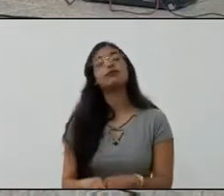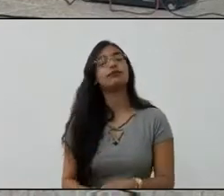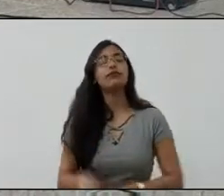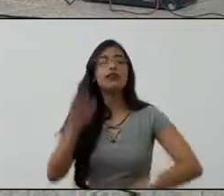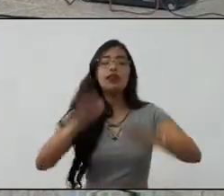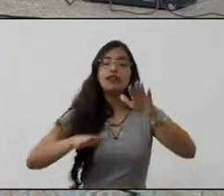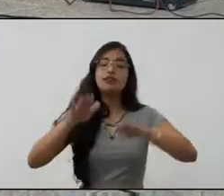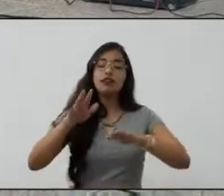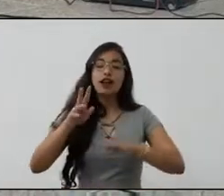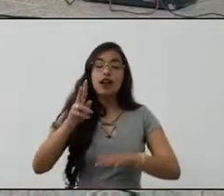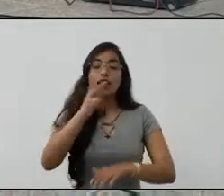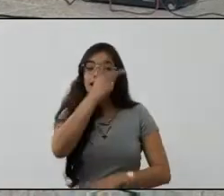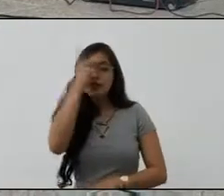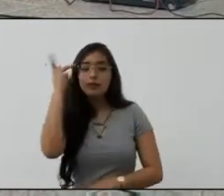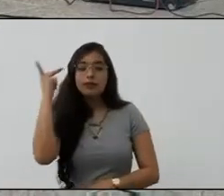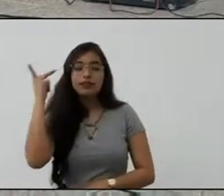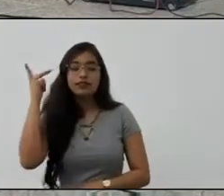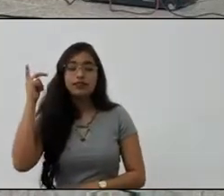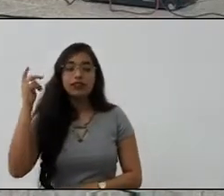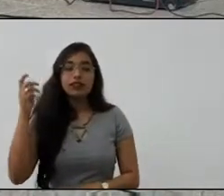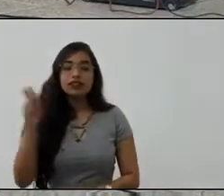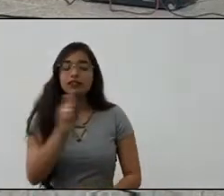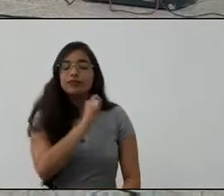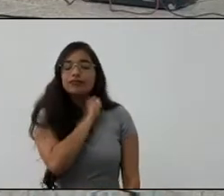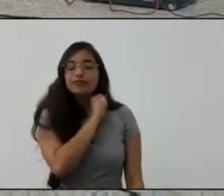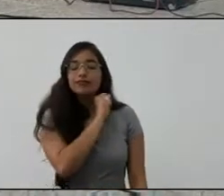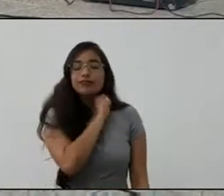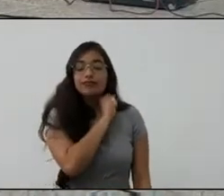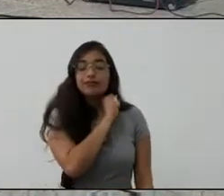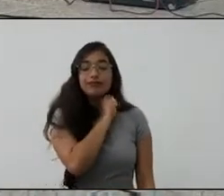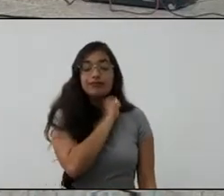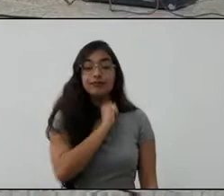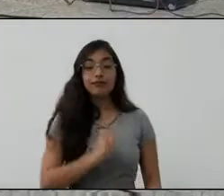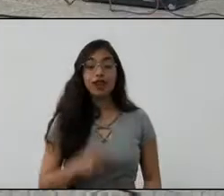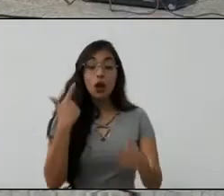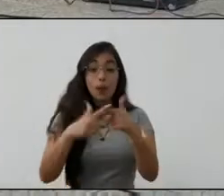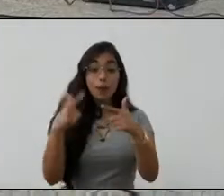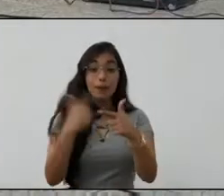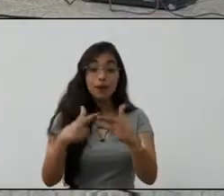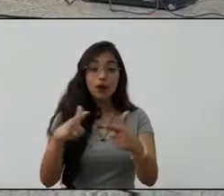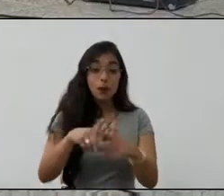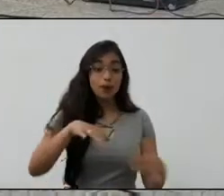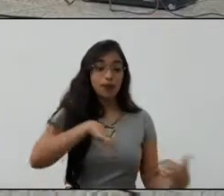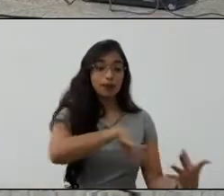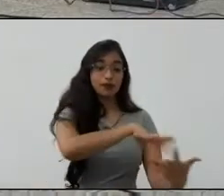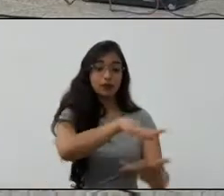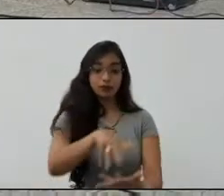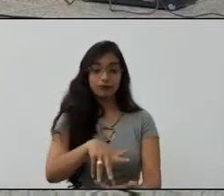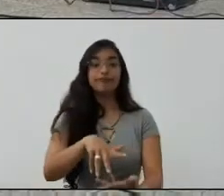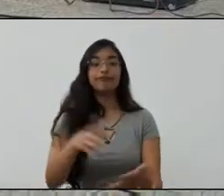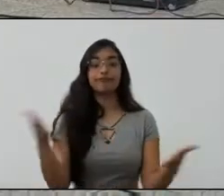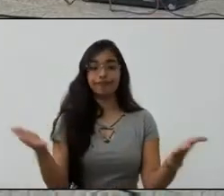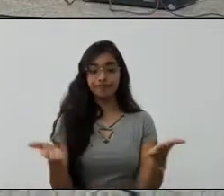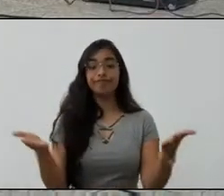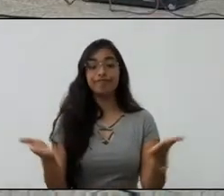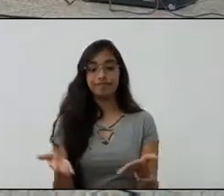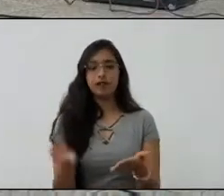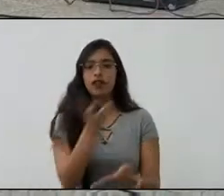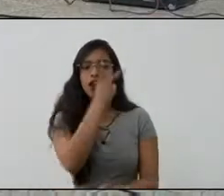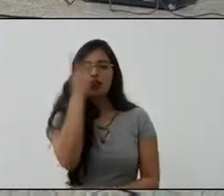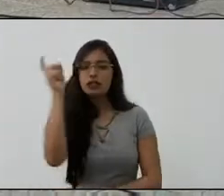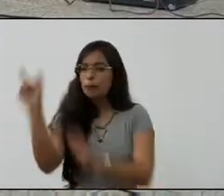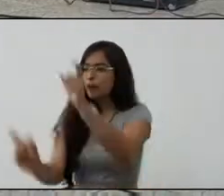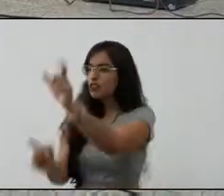E as pessoas estão assim. O estresse é o problema do mundo moderno. As